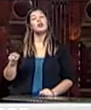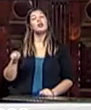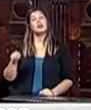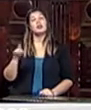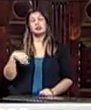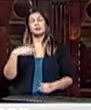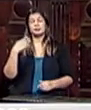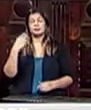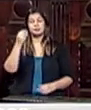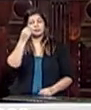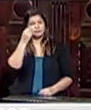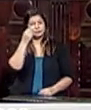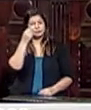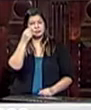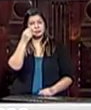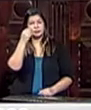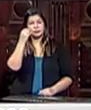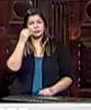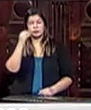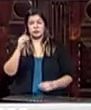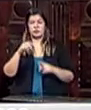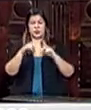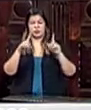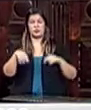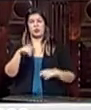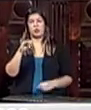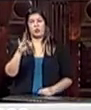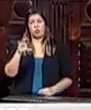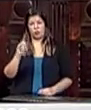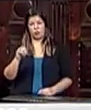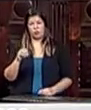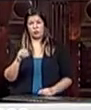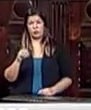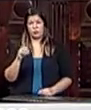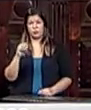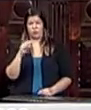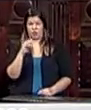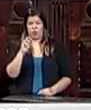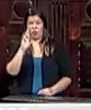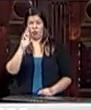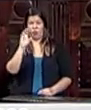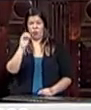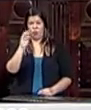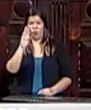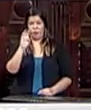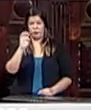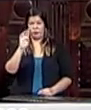demonstrou ao Sistema Globo, ao senhor Roberto Marinho,